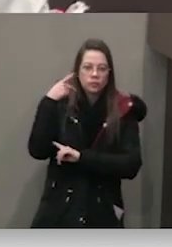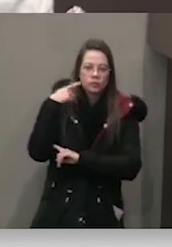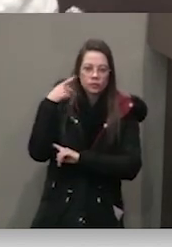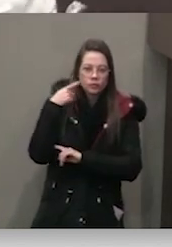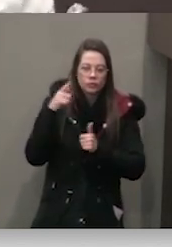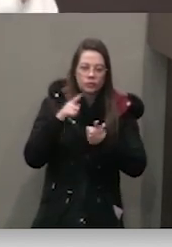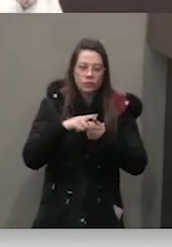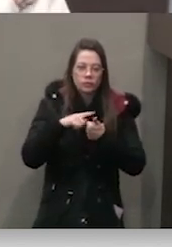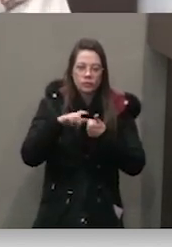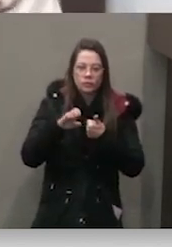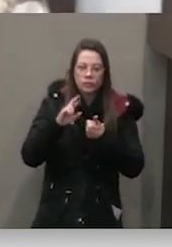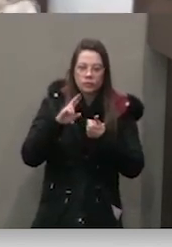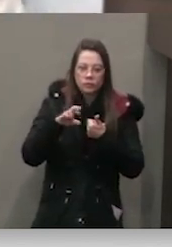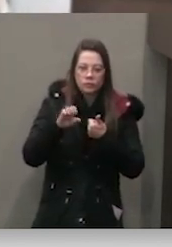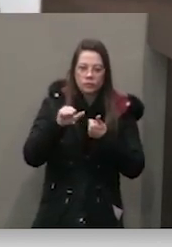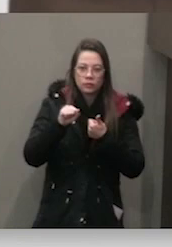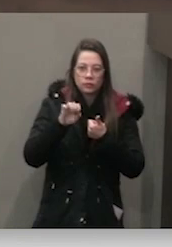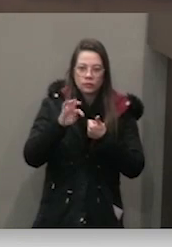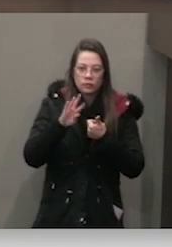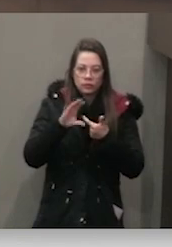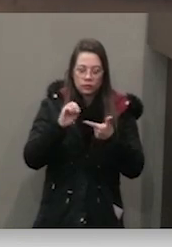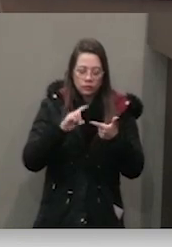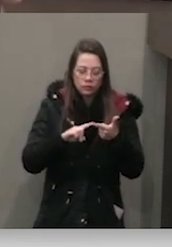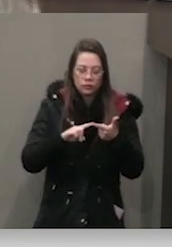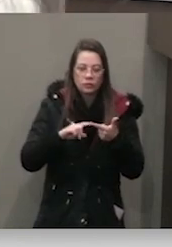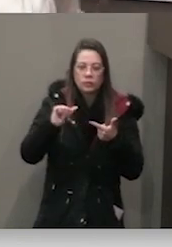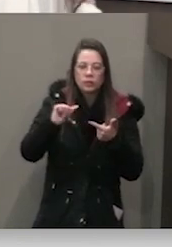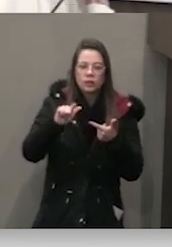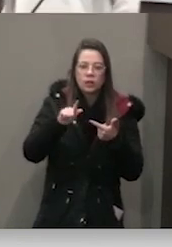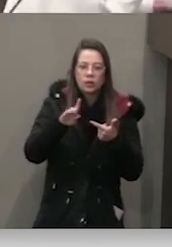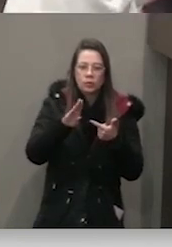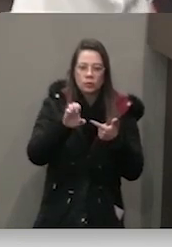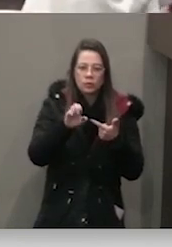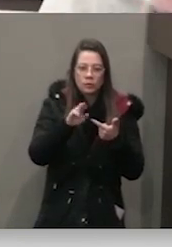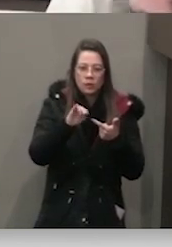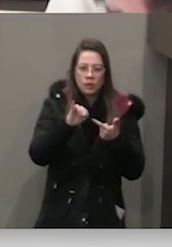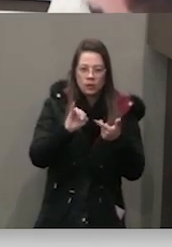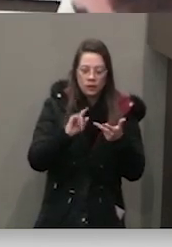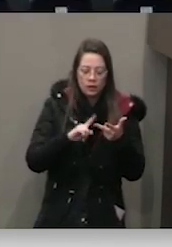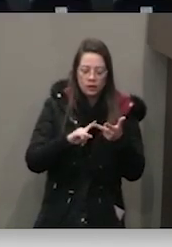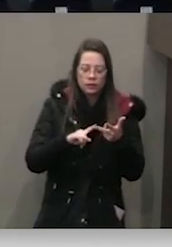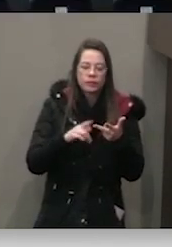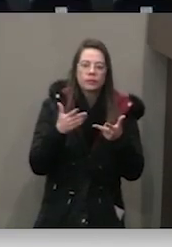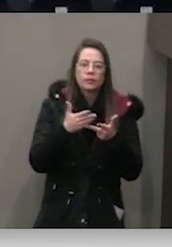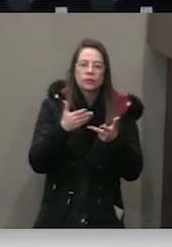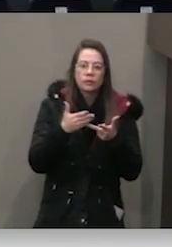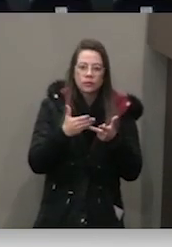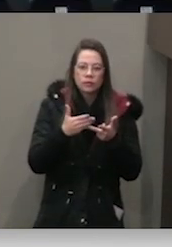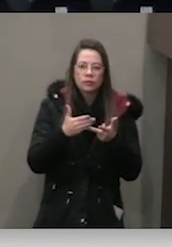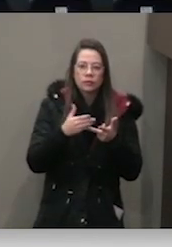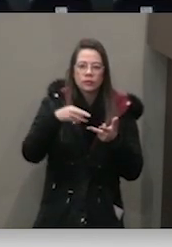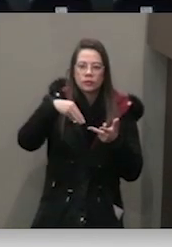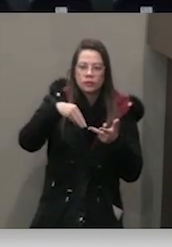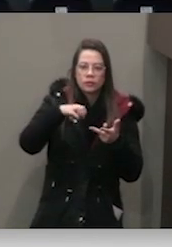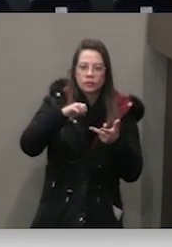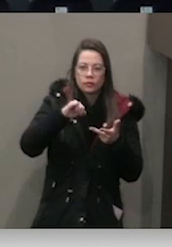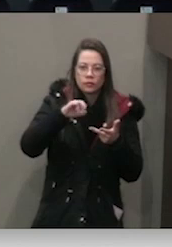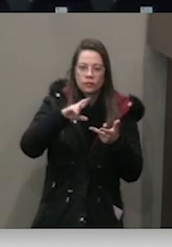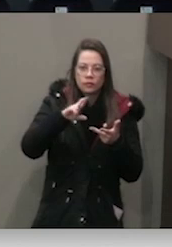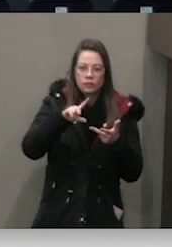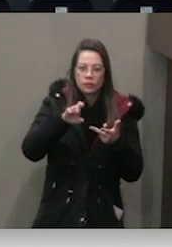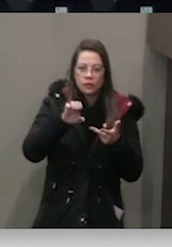vereadores Ernesto, vereador Alberi Grando e também do Meirelles,